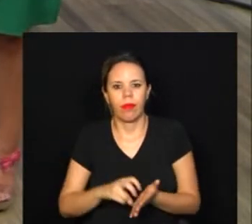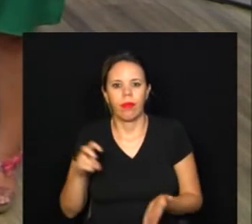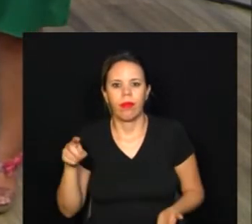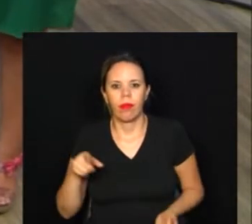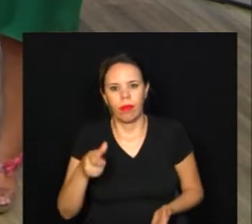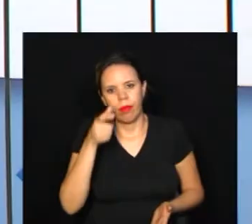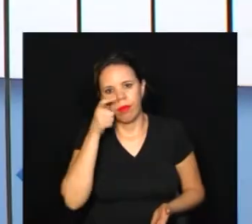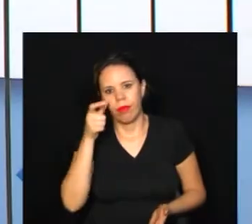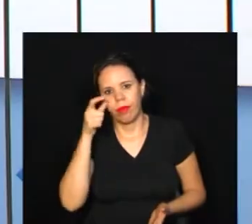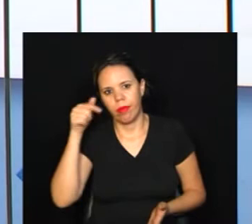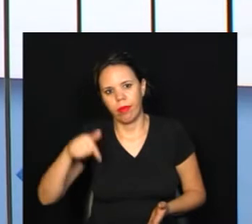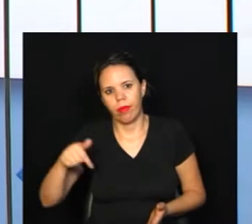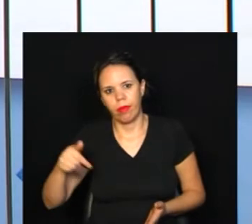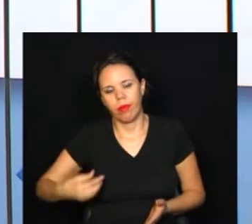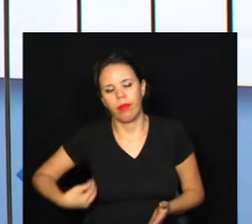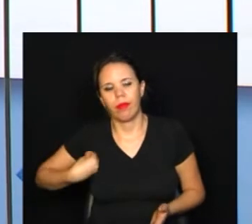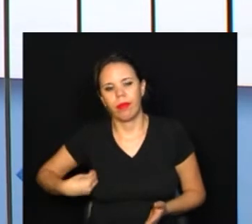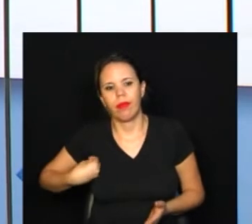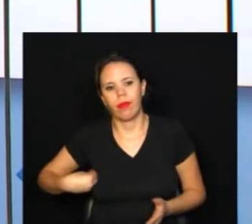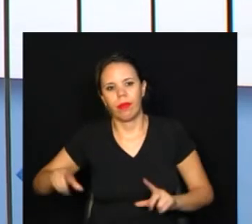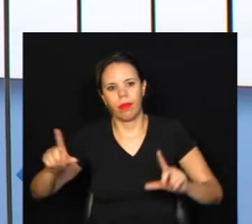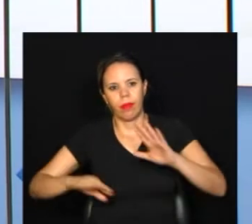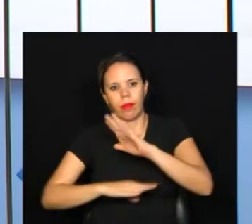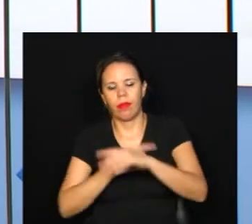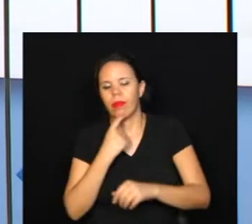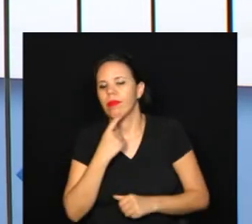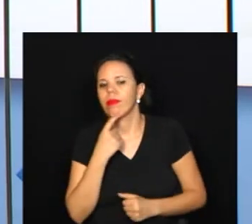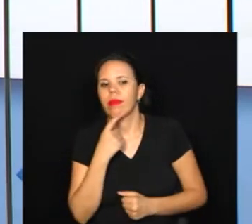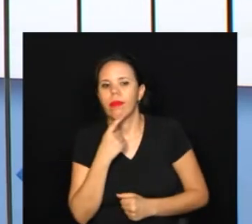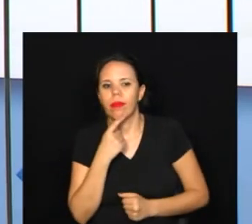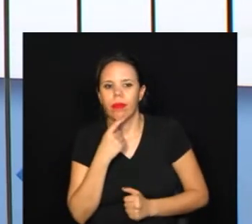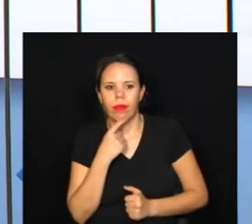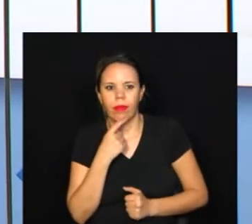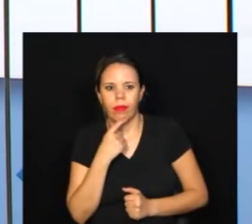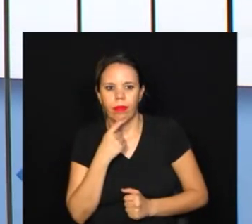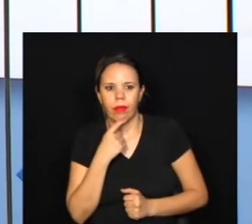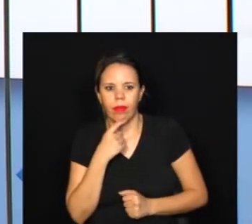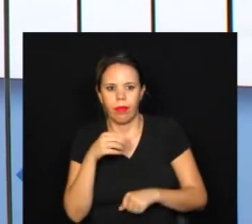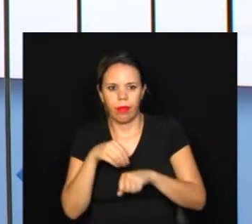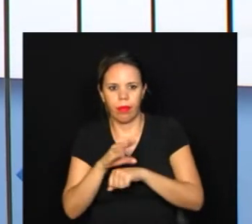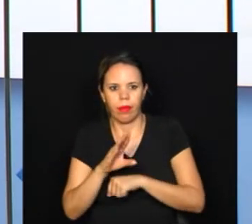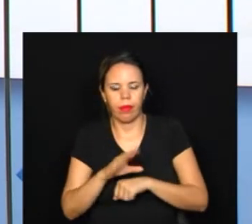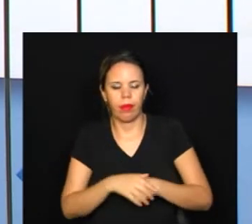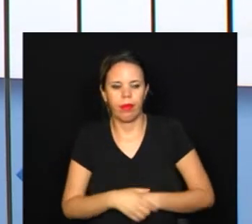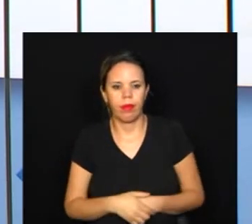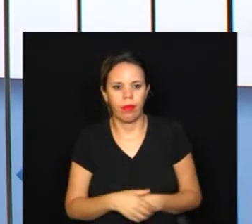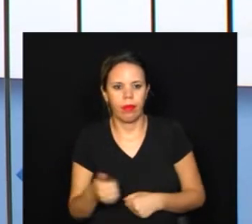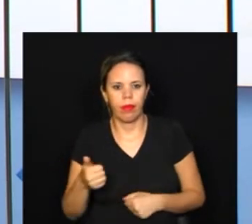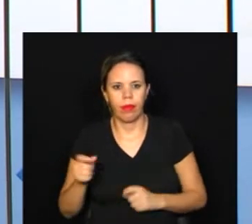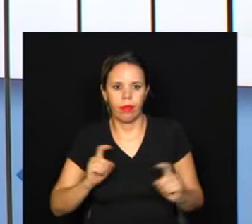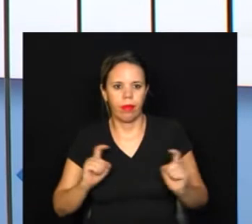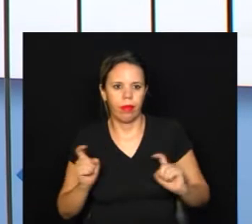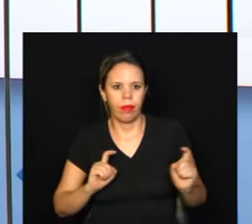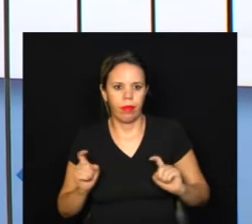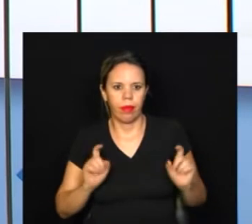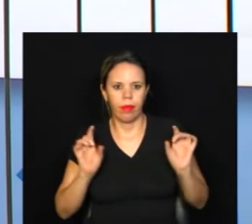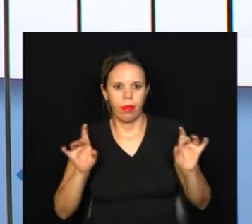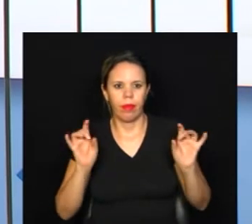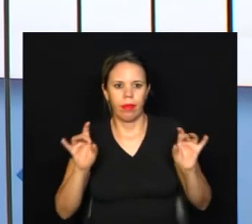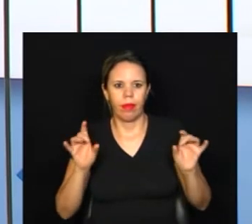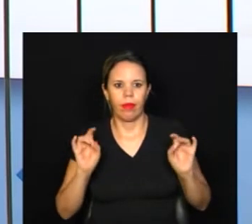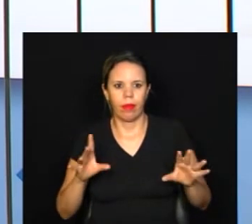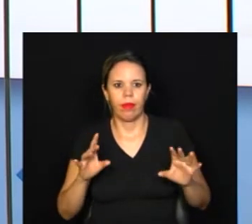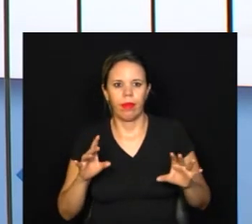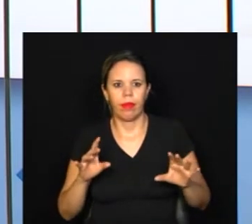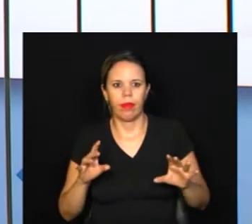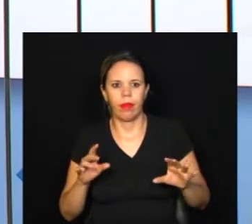você acompanha aqui, ao vivo na TV Câmara Campinas, a nossa transmissão da primeira reunião extraordinária nos